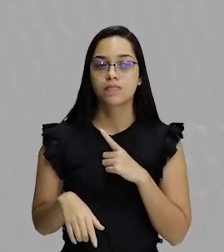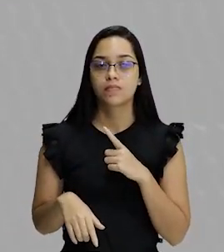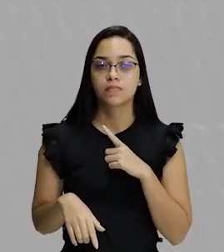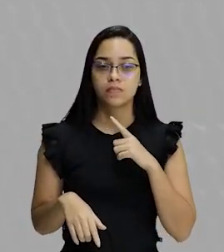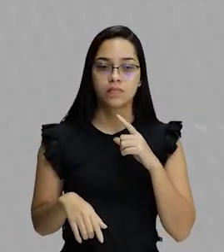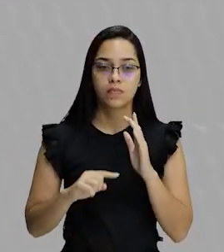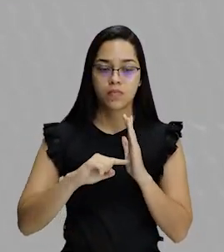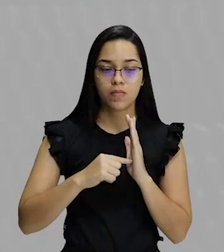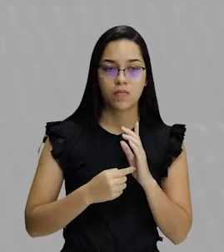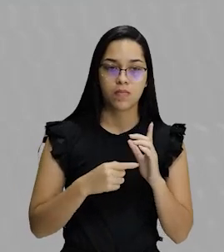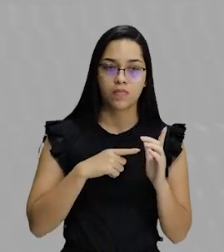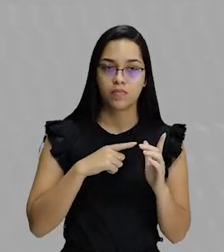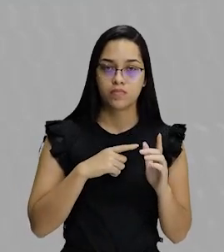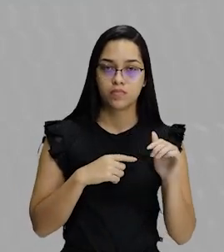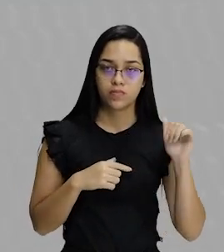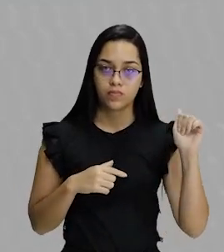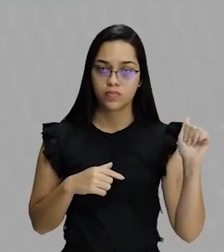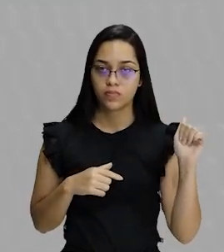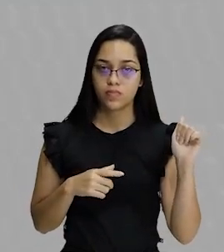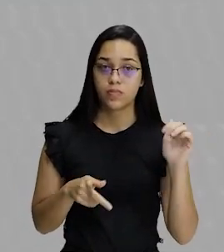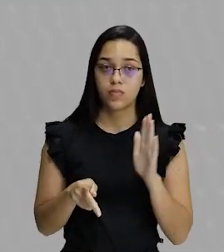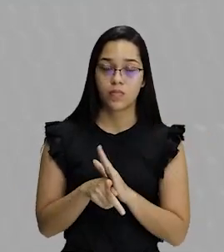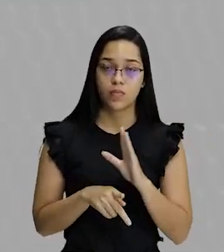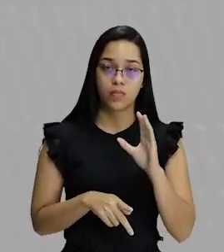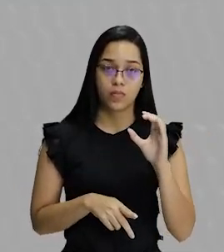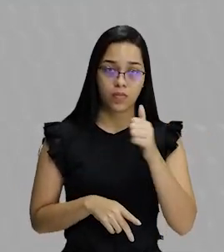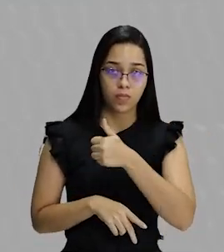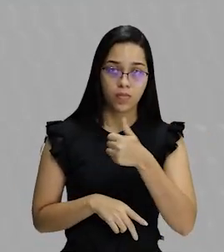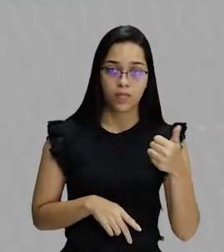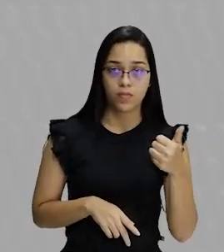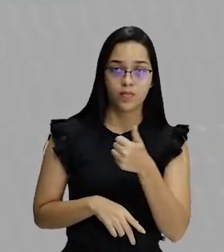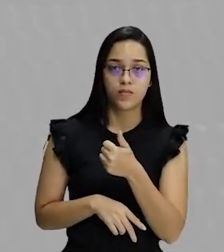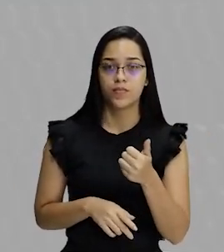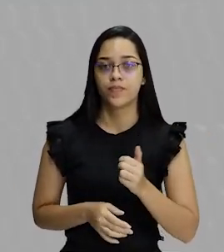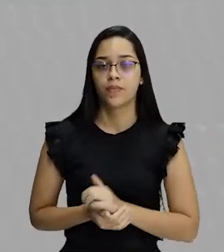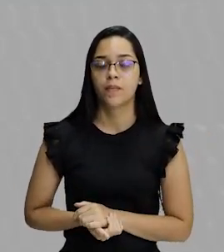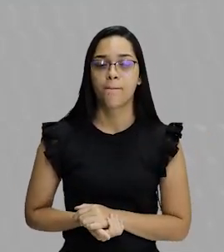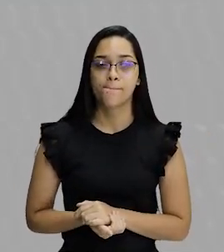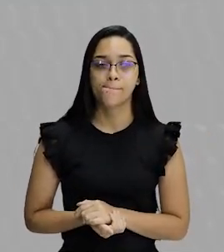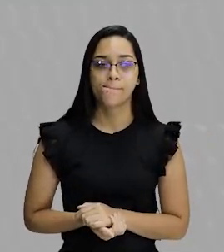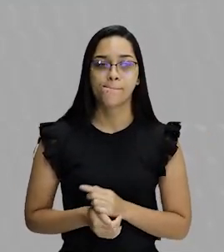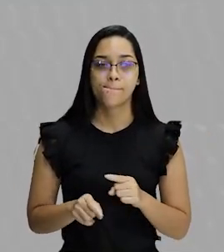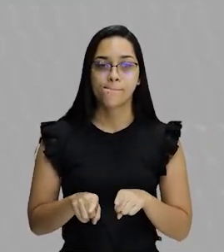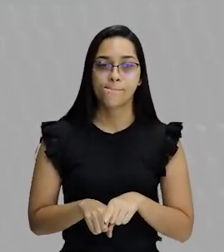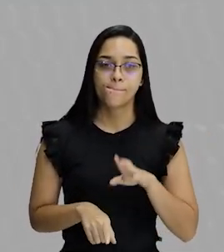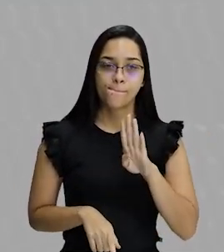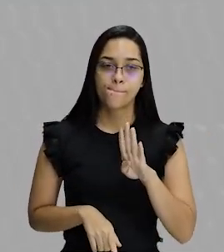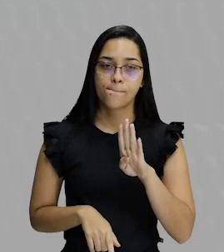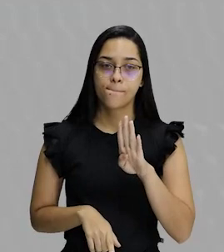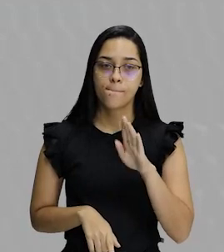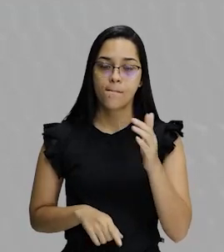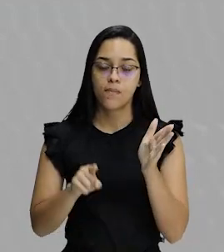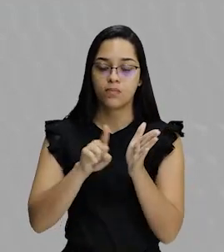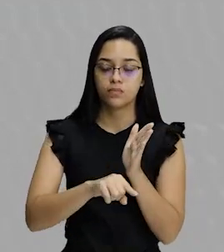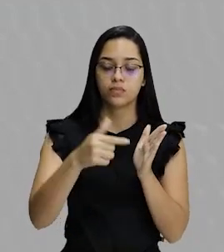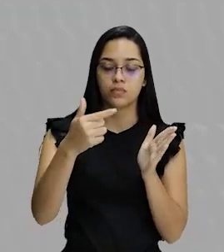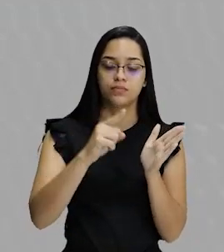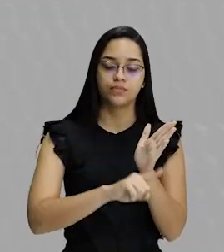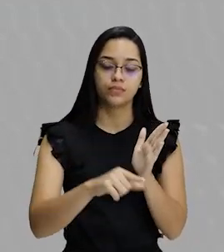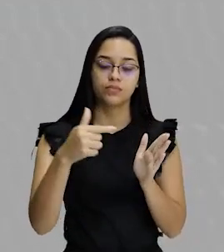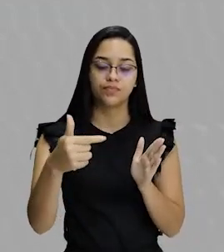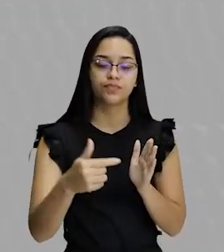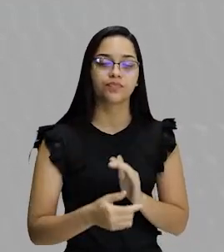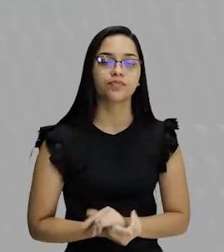esses pontos aqui. Eu tenho o ponto A de coordenada 1 em 1, certo? e tem o ponto B de coordenada menos